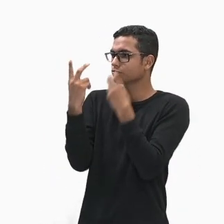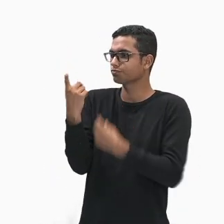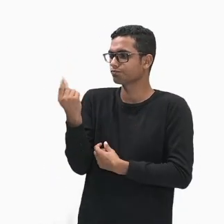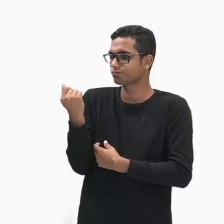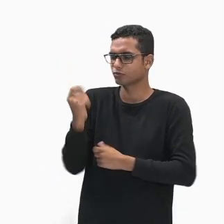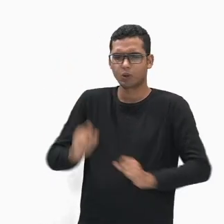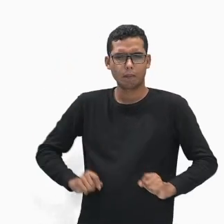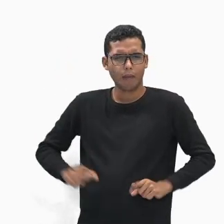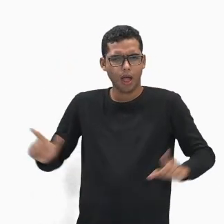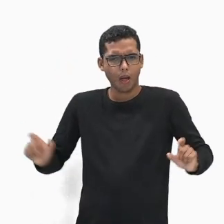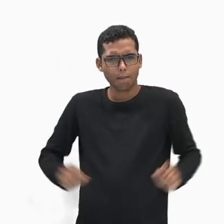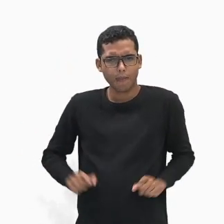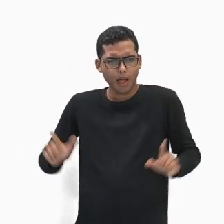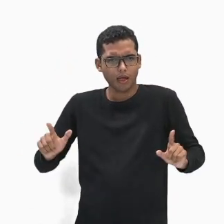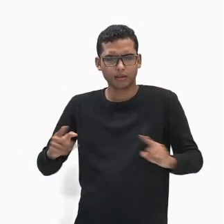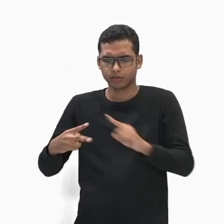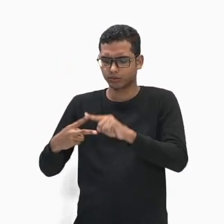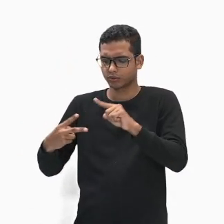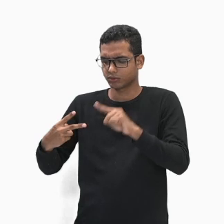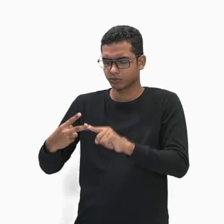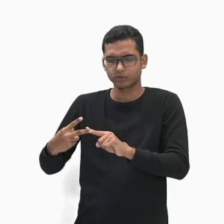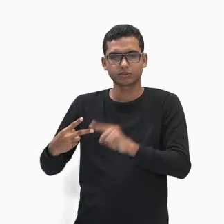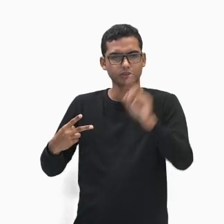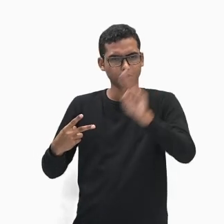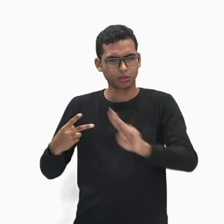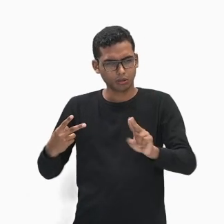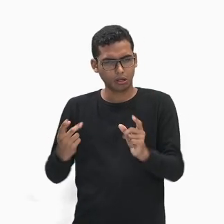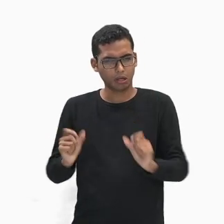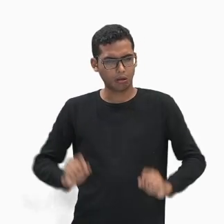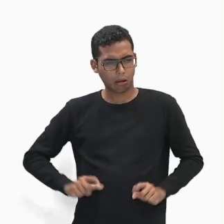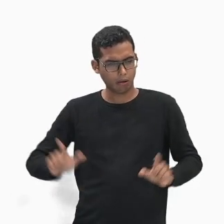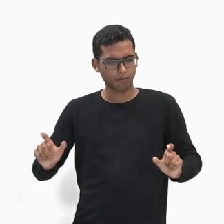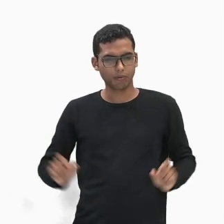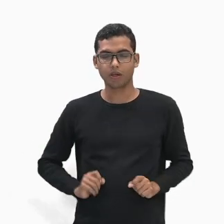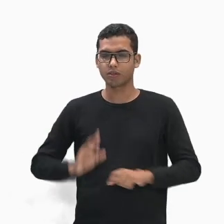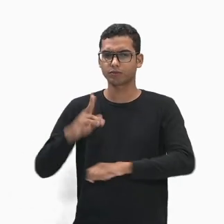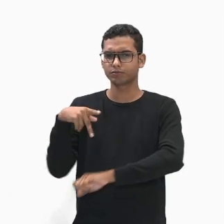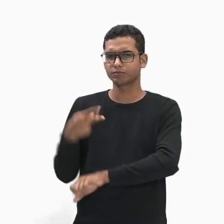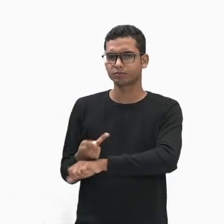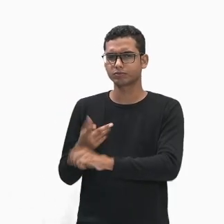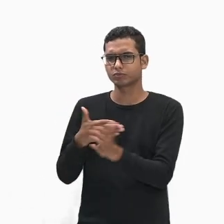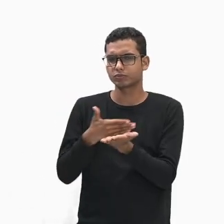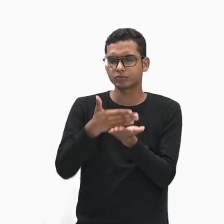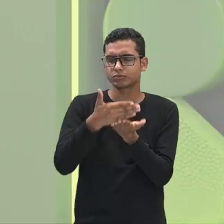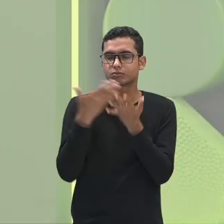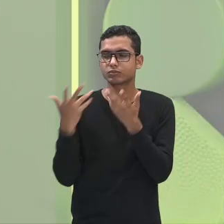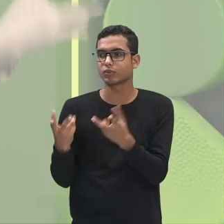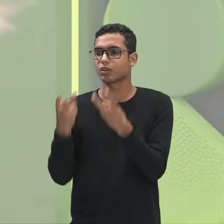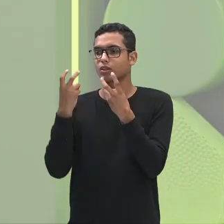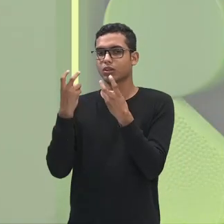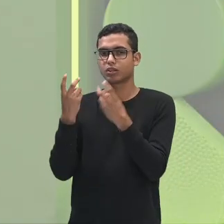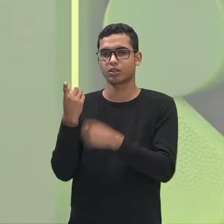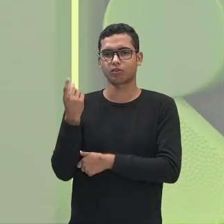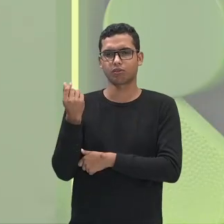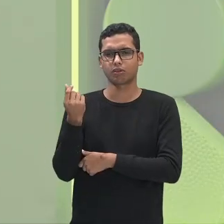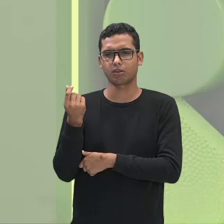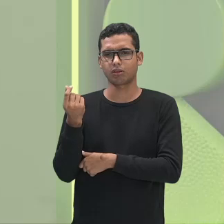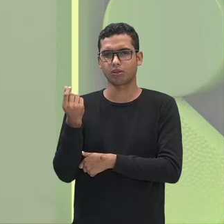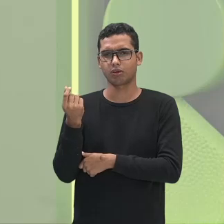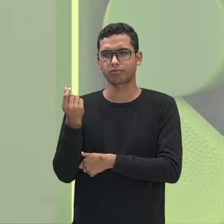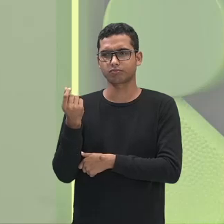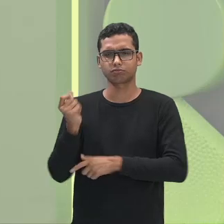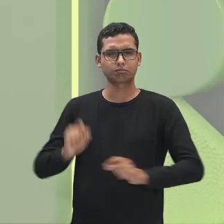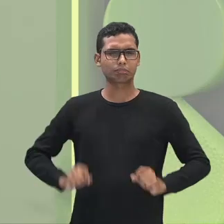eram condutores e materiais que eram isolantes. Aí eles começaram a ver que eles perdiam muito dinheiro